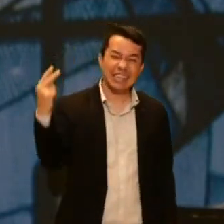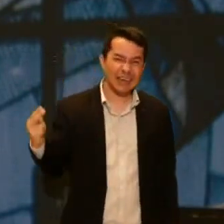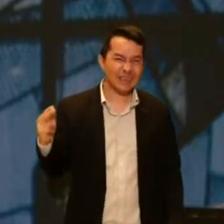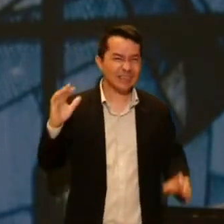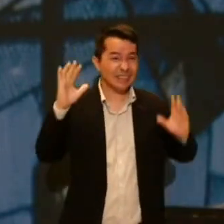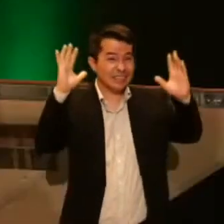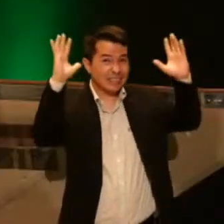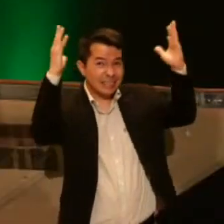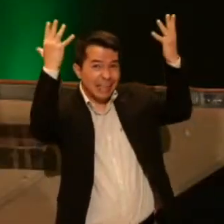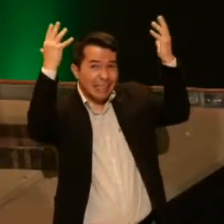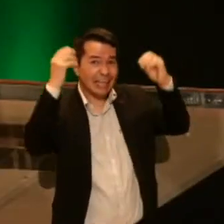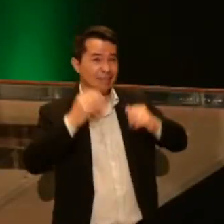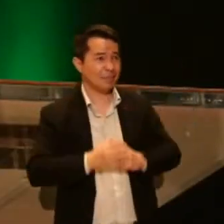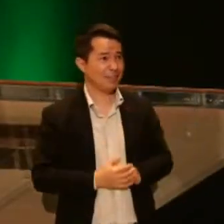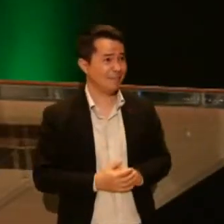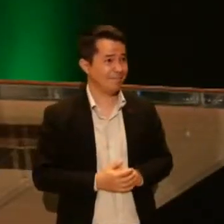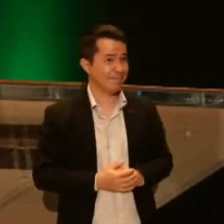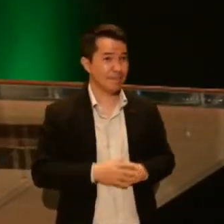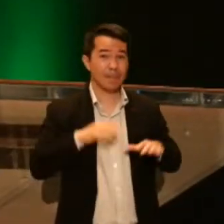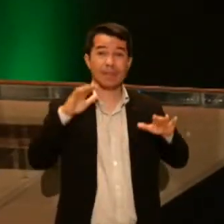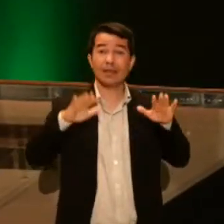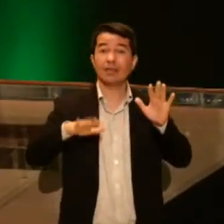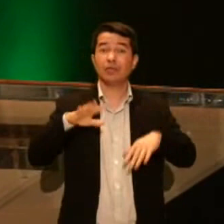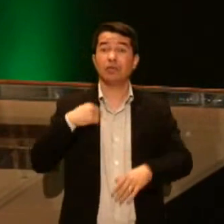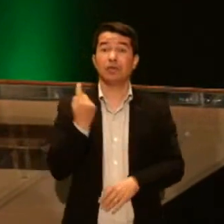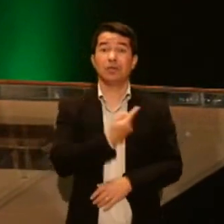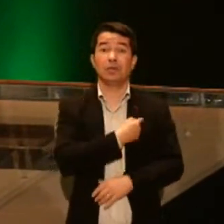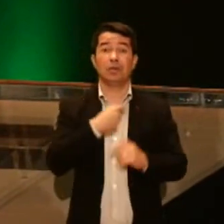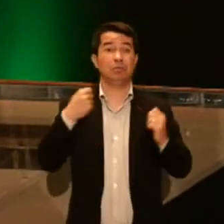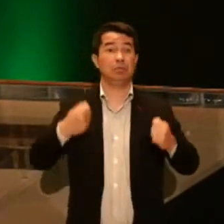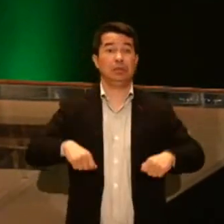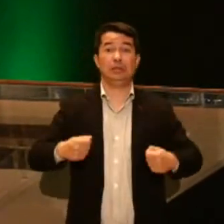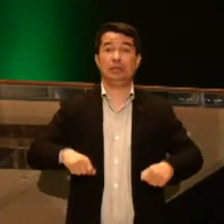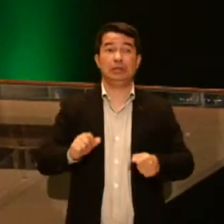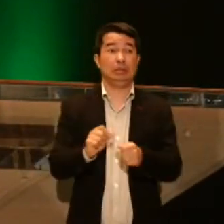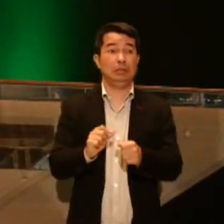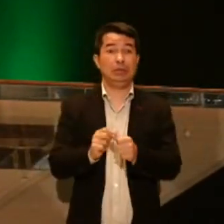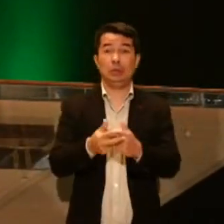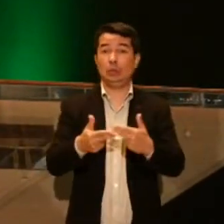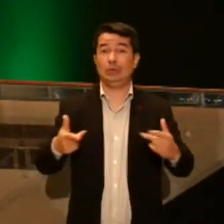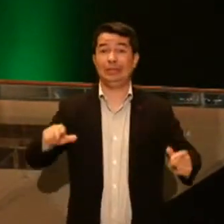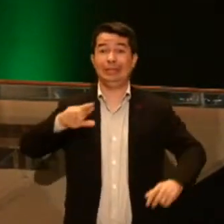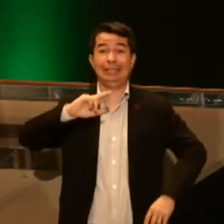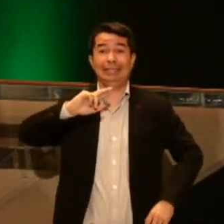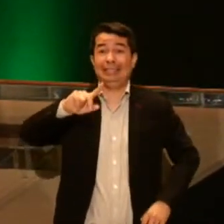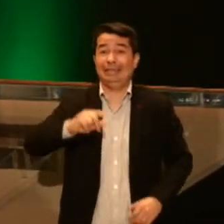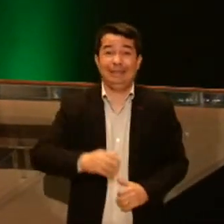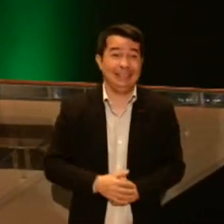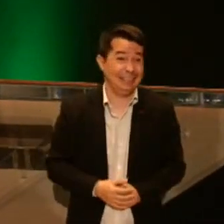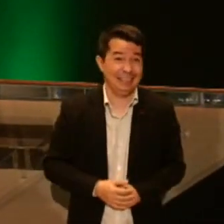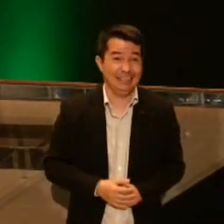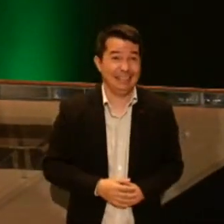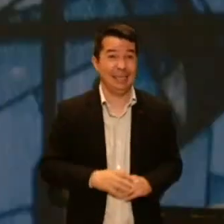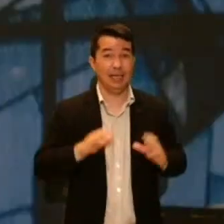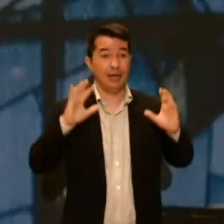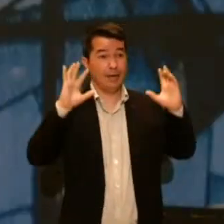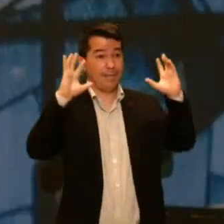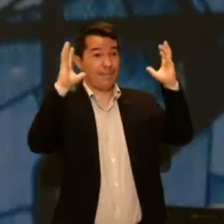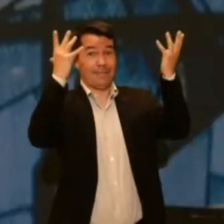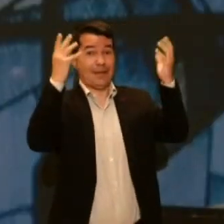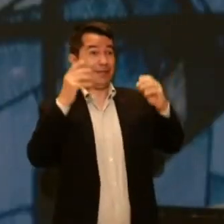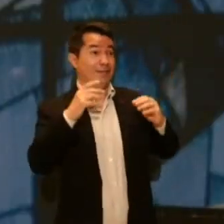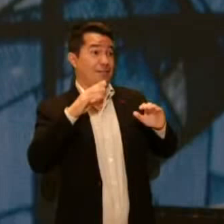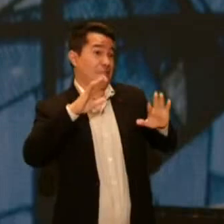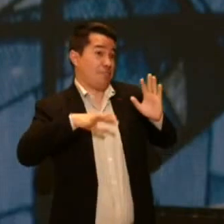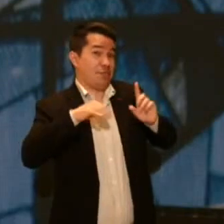algo diferente do que sempre fizemos. Talvez esse vai ser o Natal em que as festas serão virtuais.